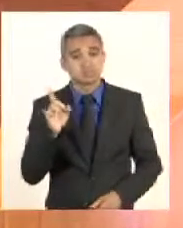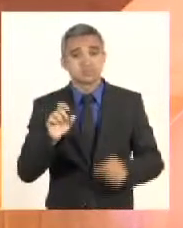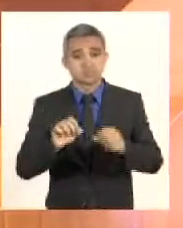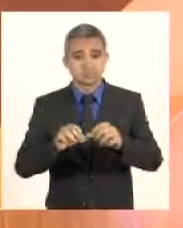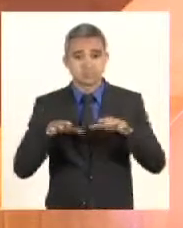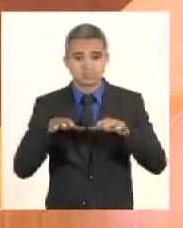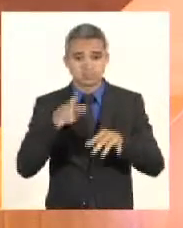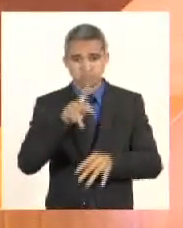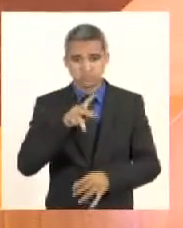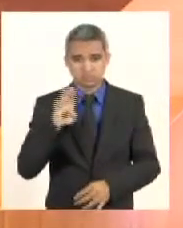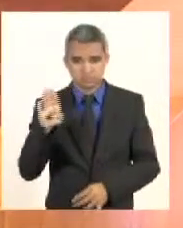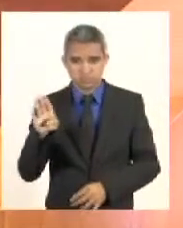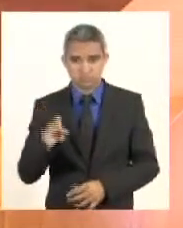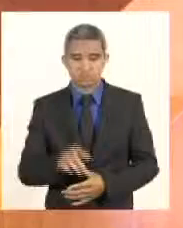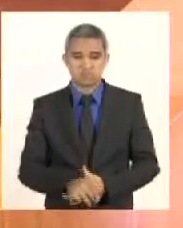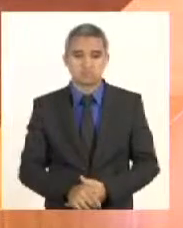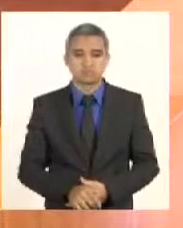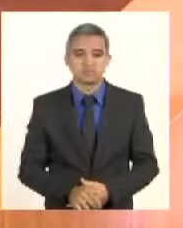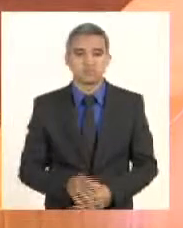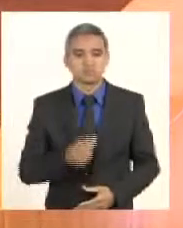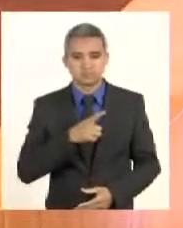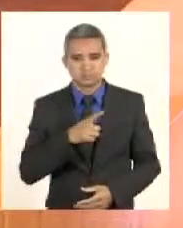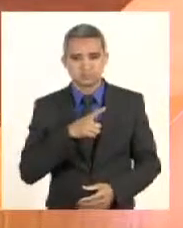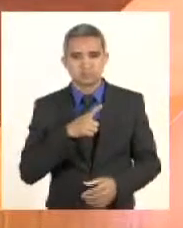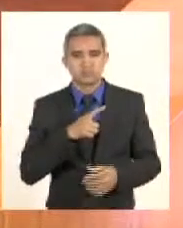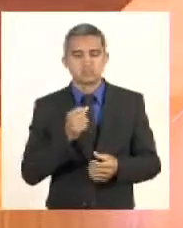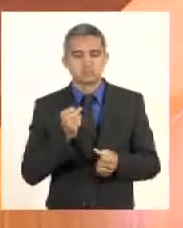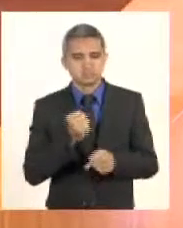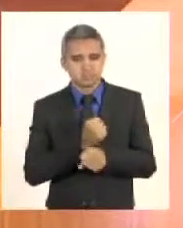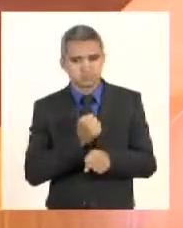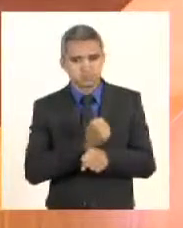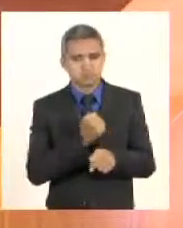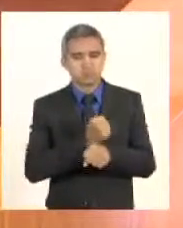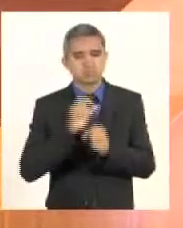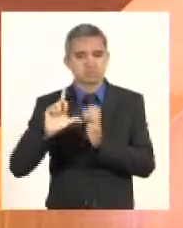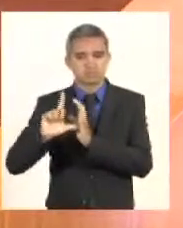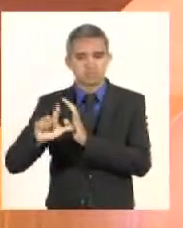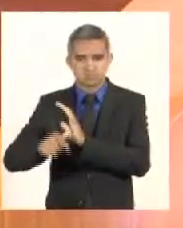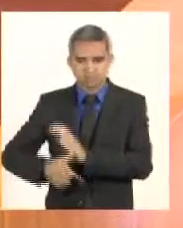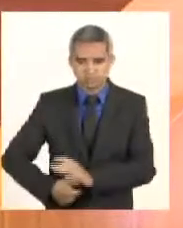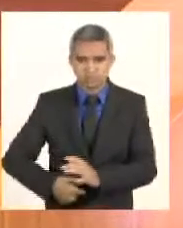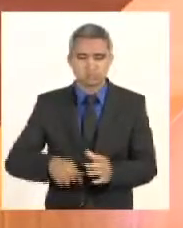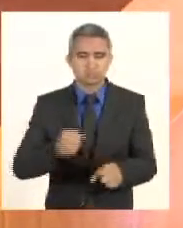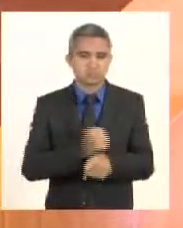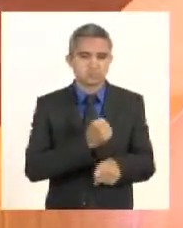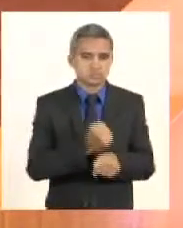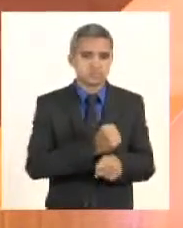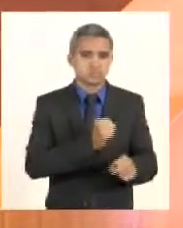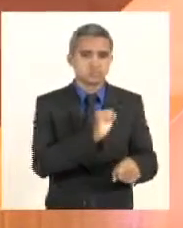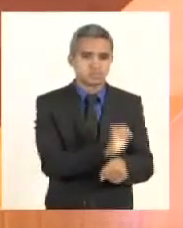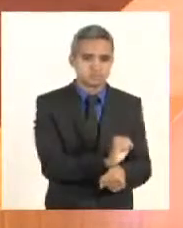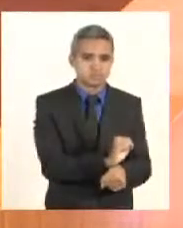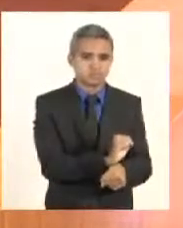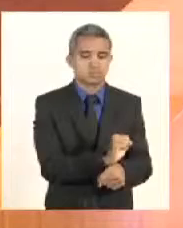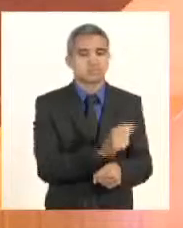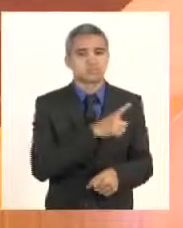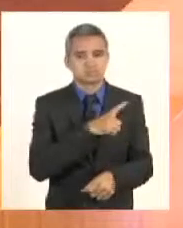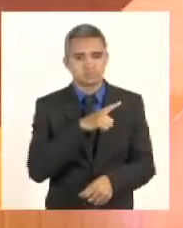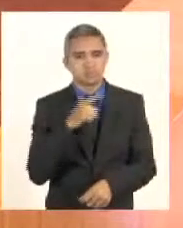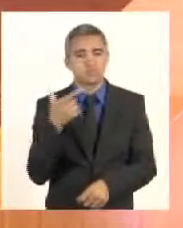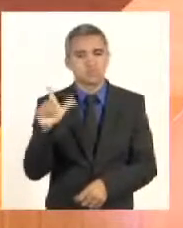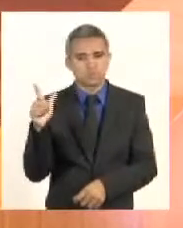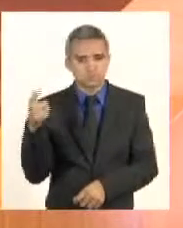demandado, além dessas obras que estão em atrasos e paralisadas, teve outras obras, onde a